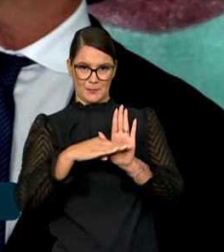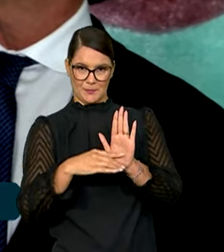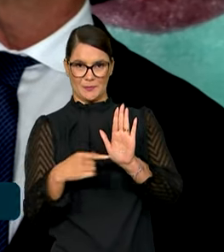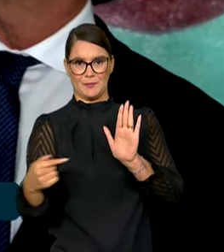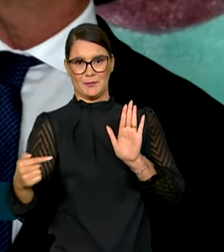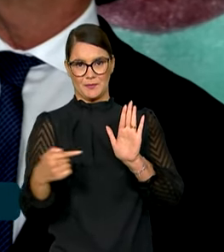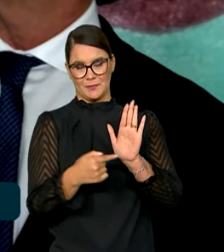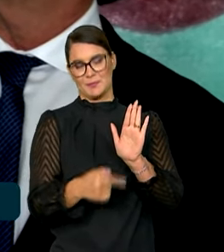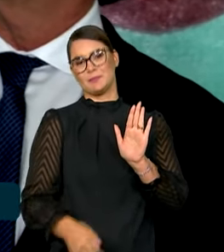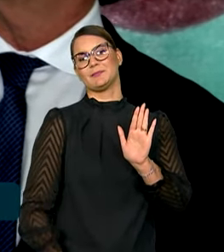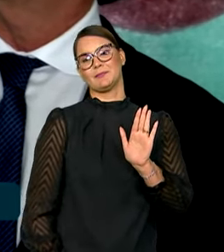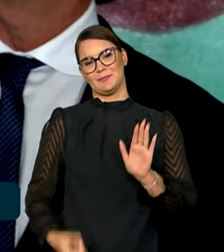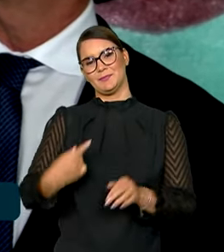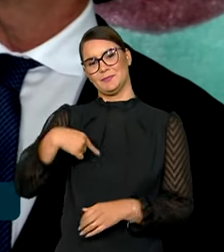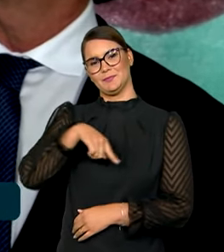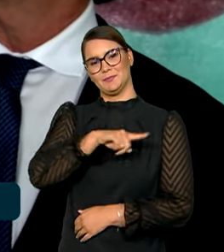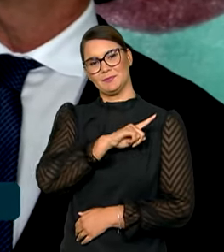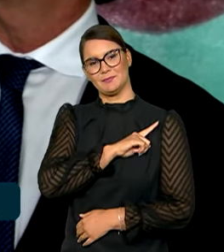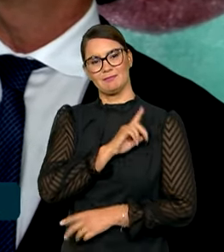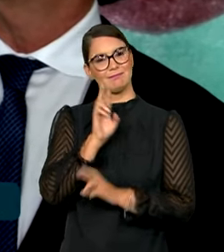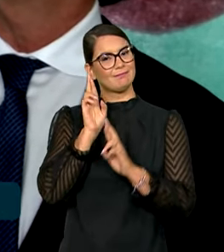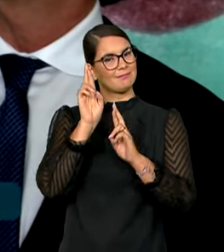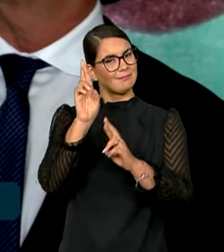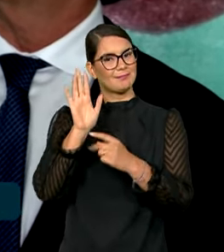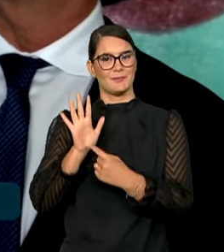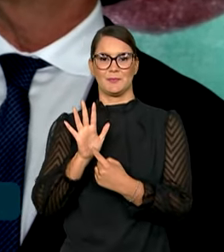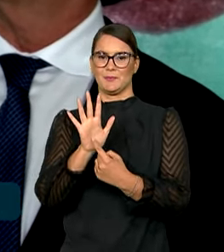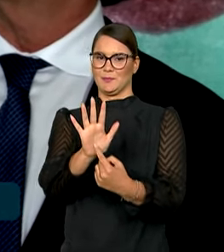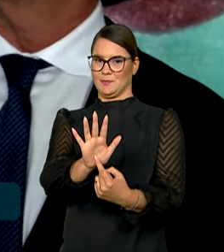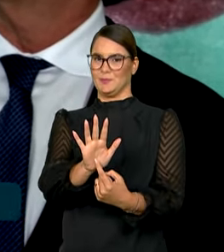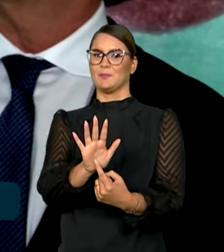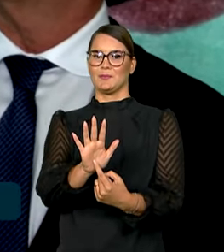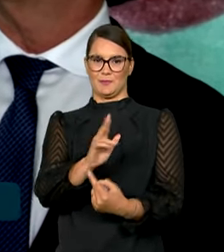que a gente espera apresentar pelo presidente.